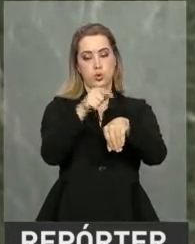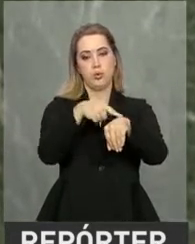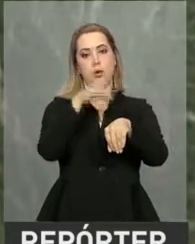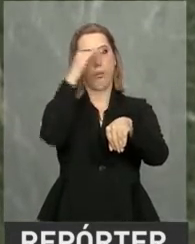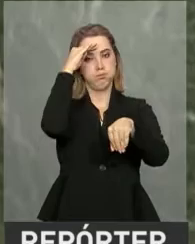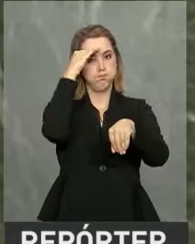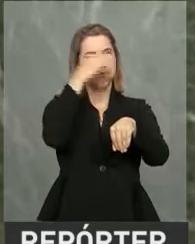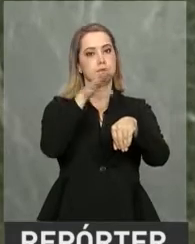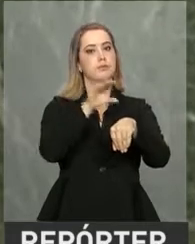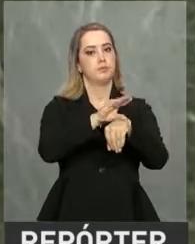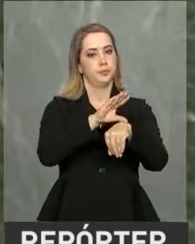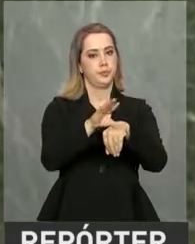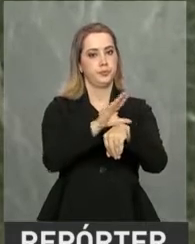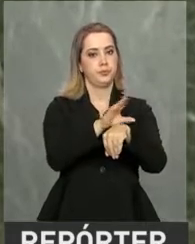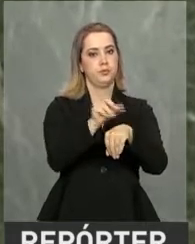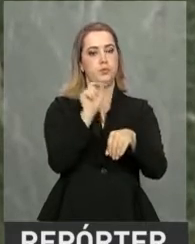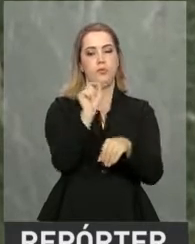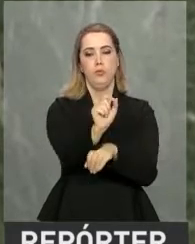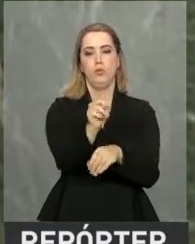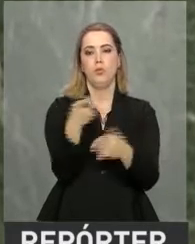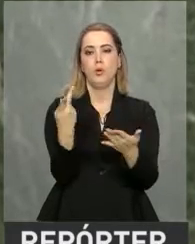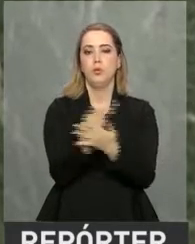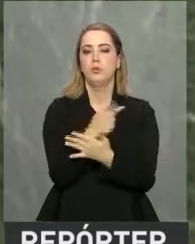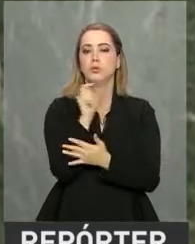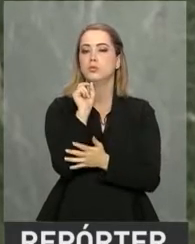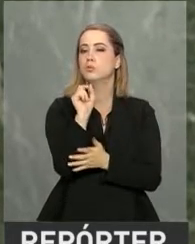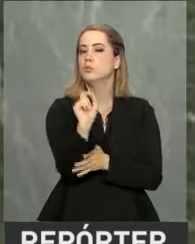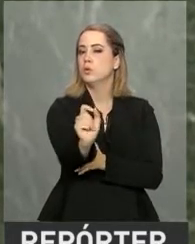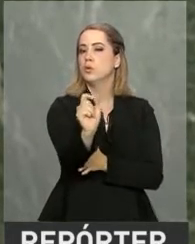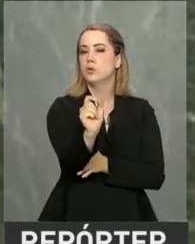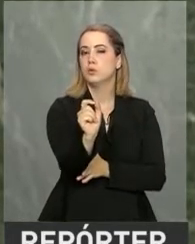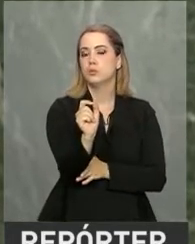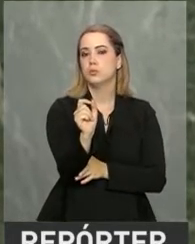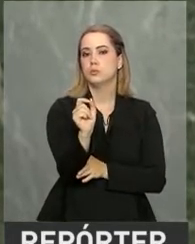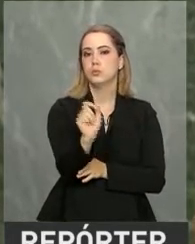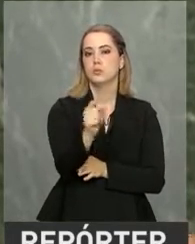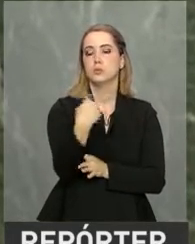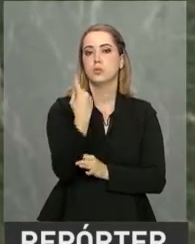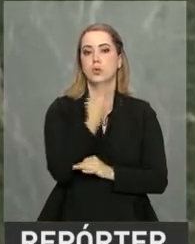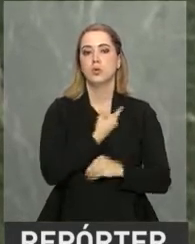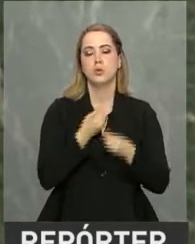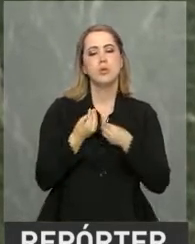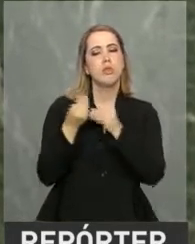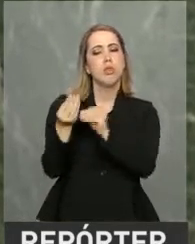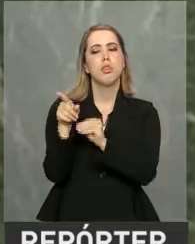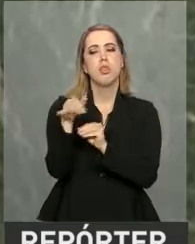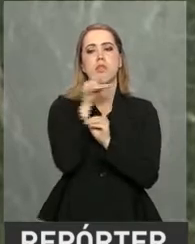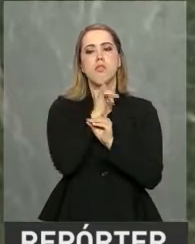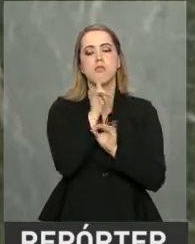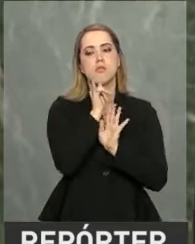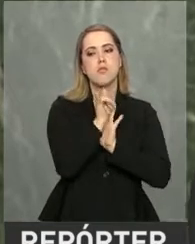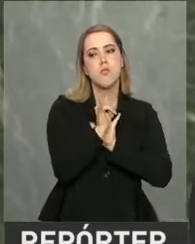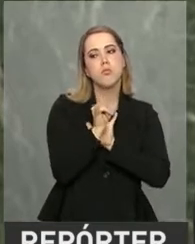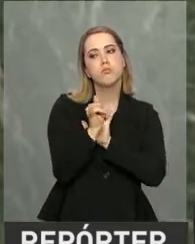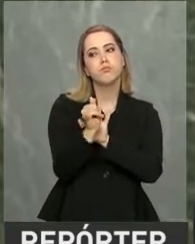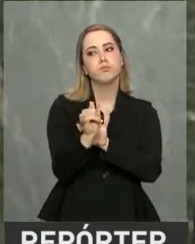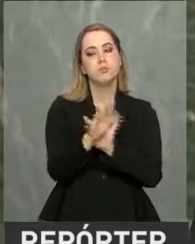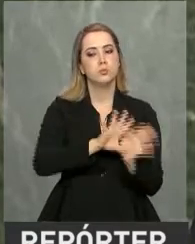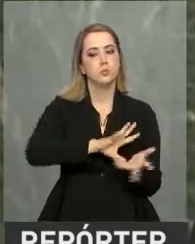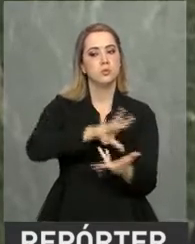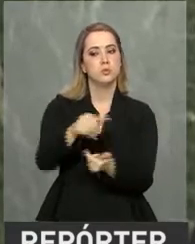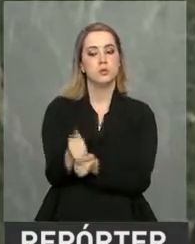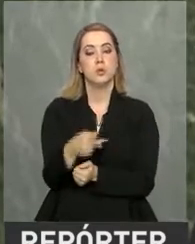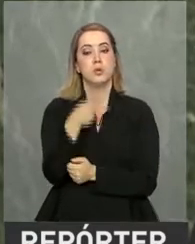O fato de termos dado esse exemplo ao mundo verifica que